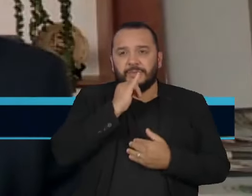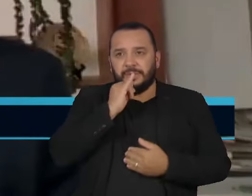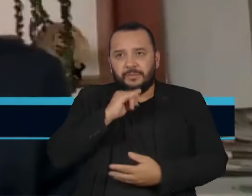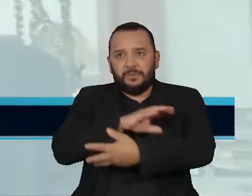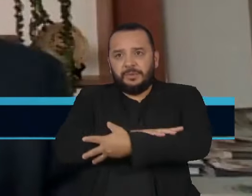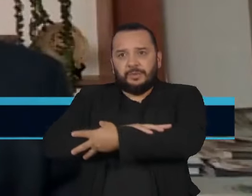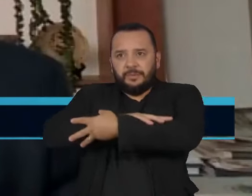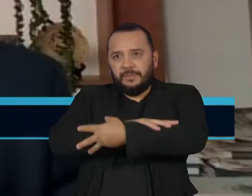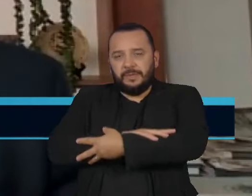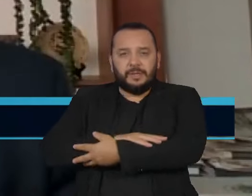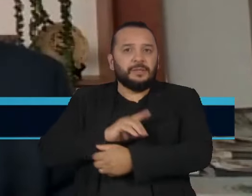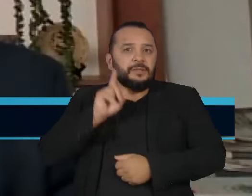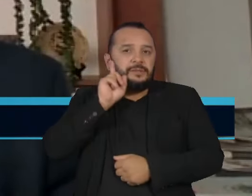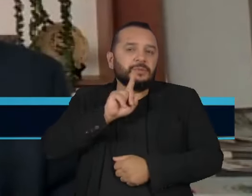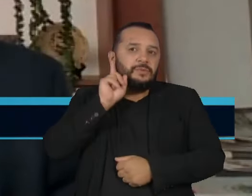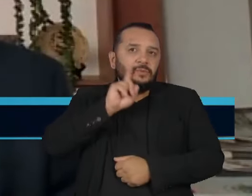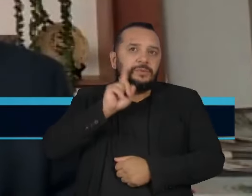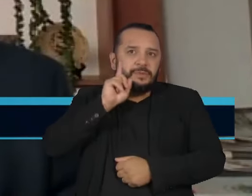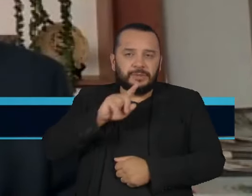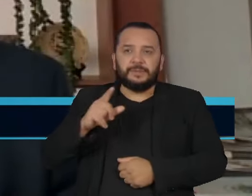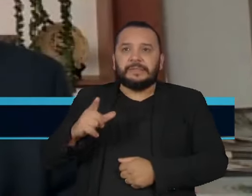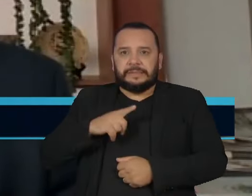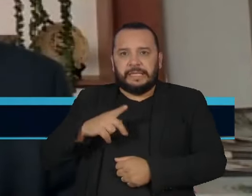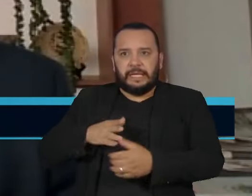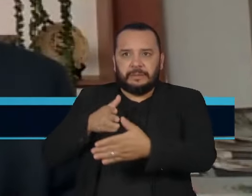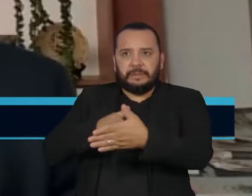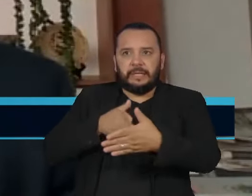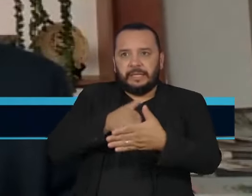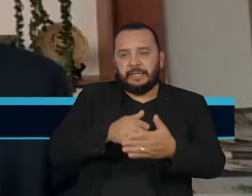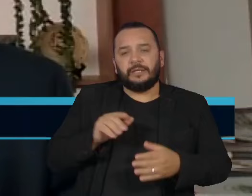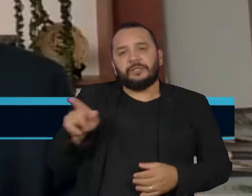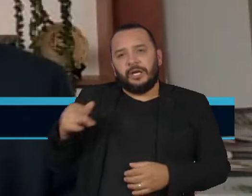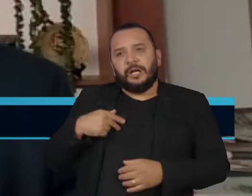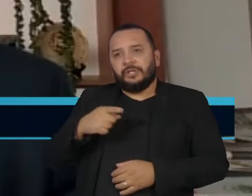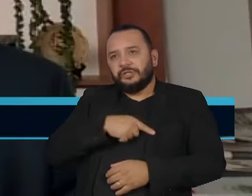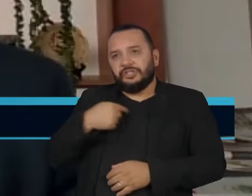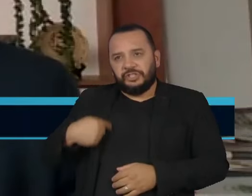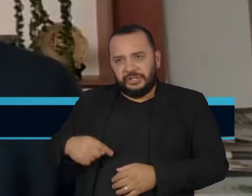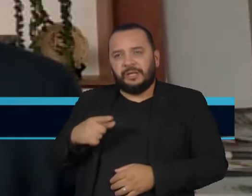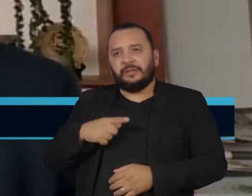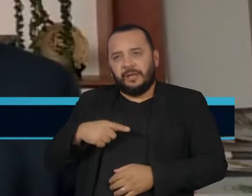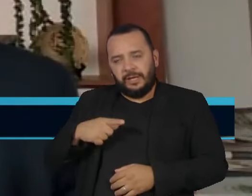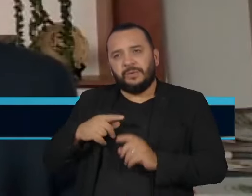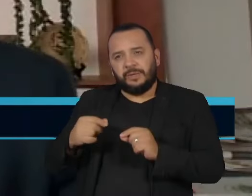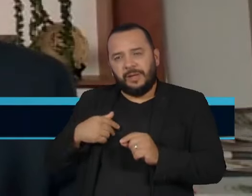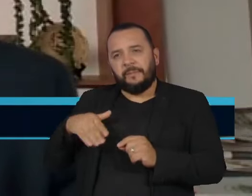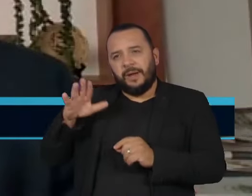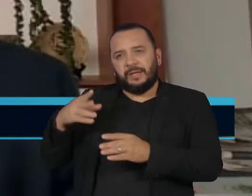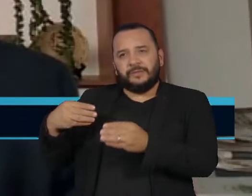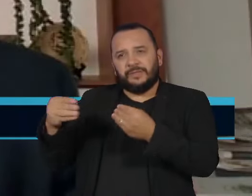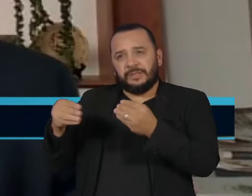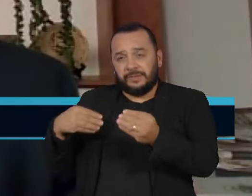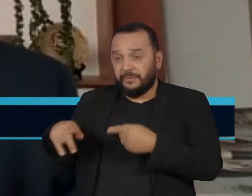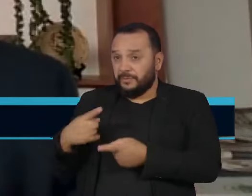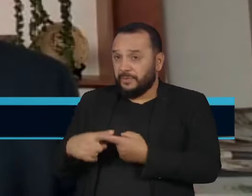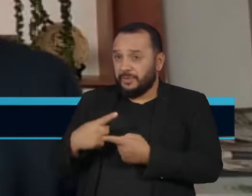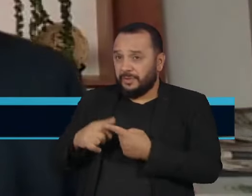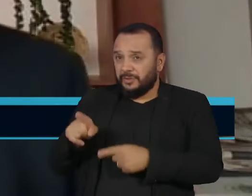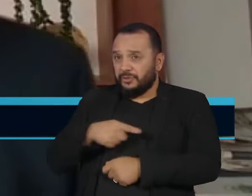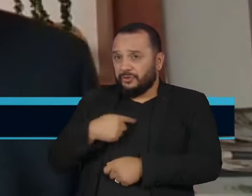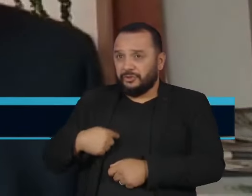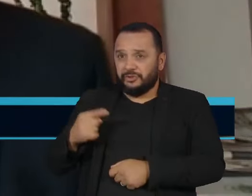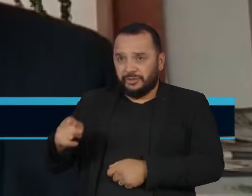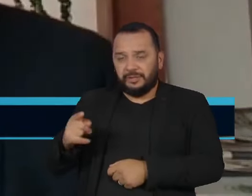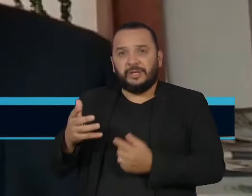Estados Unidos, menos barreiras em relação à China, mas assim, muito rigor. Quando a China quer colocar uma